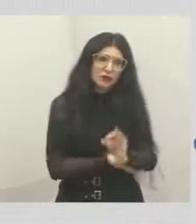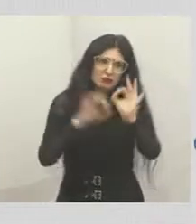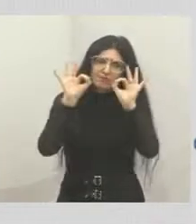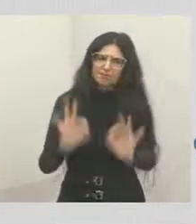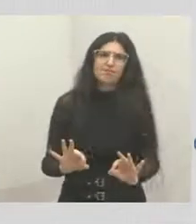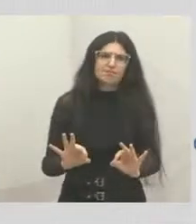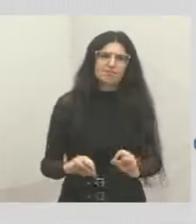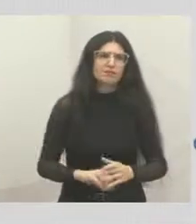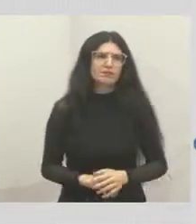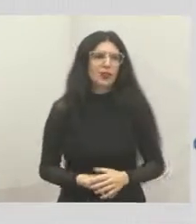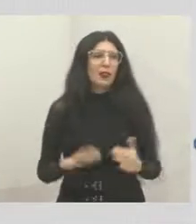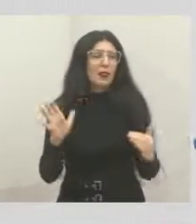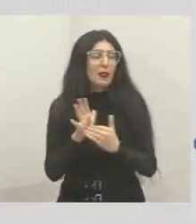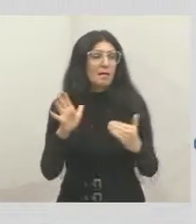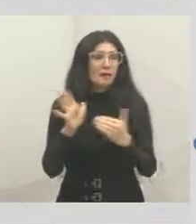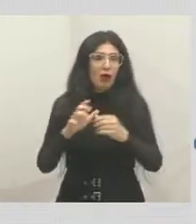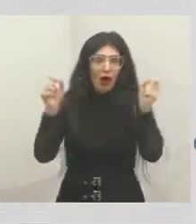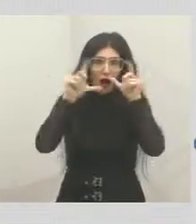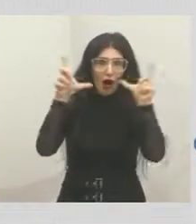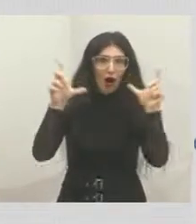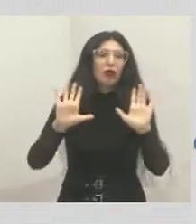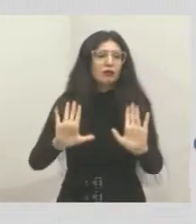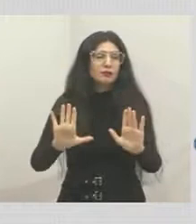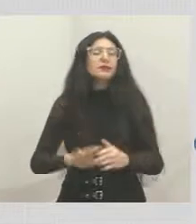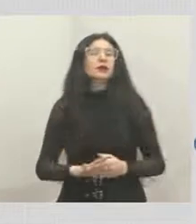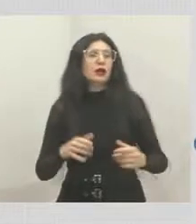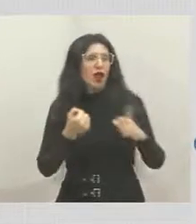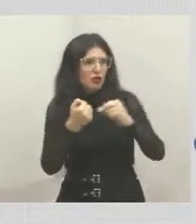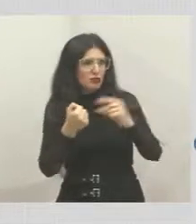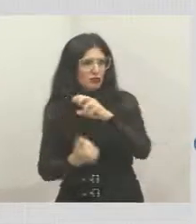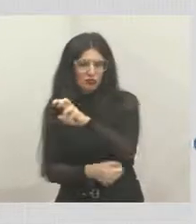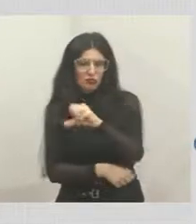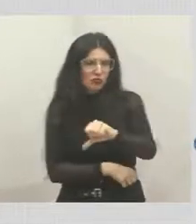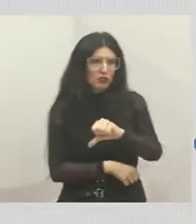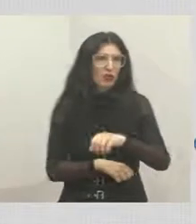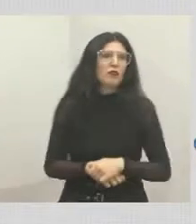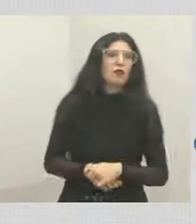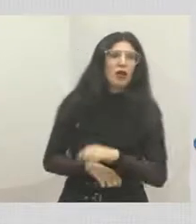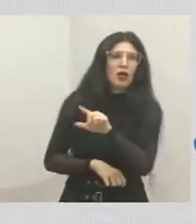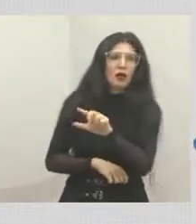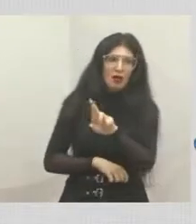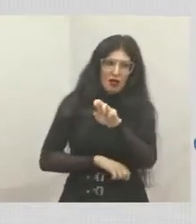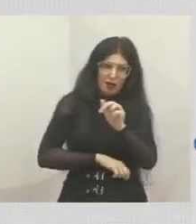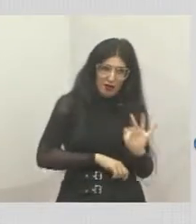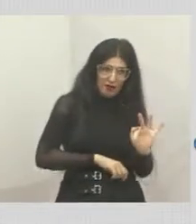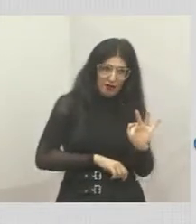E o limite de alerta, de acordo com o artigo 59 da LRF, podemos atingir até